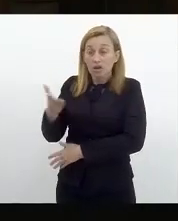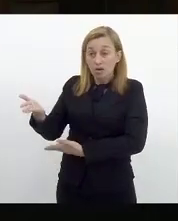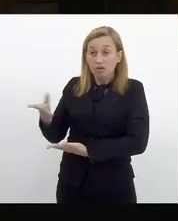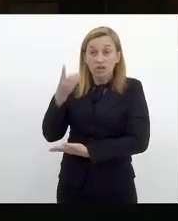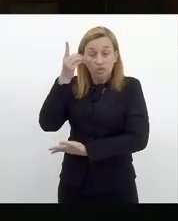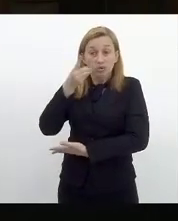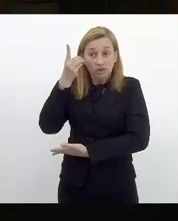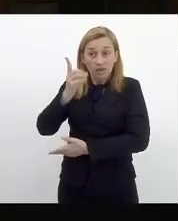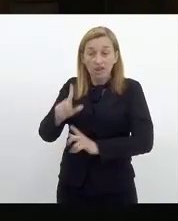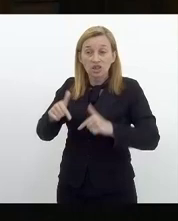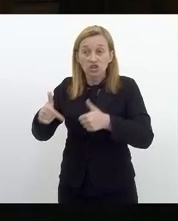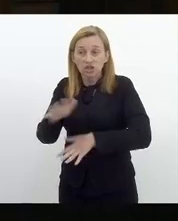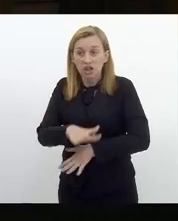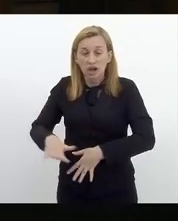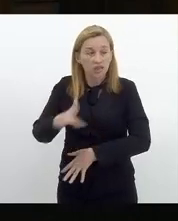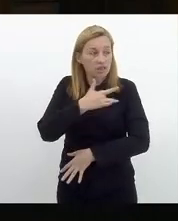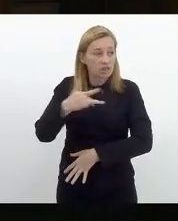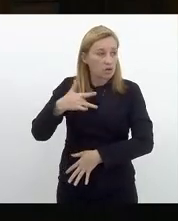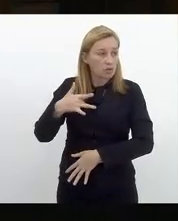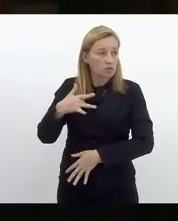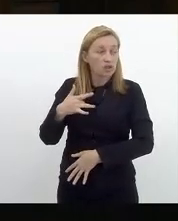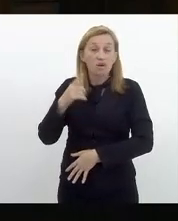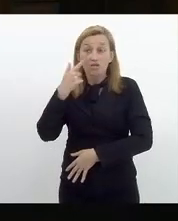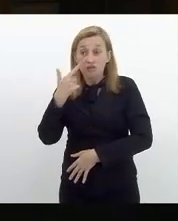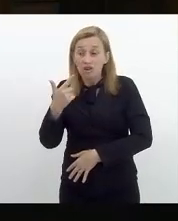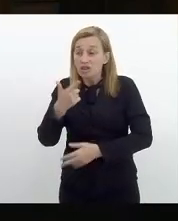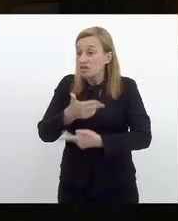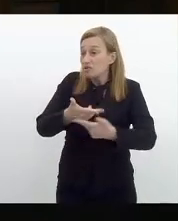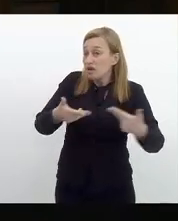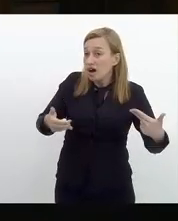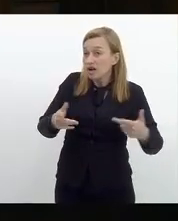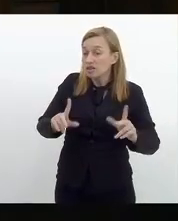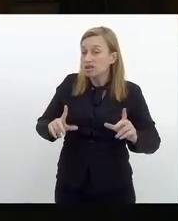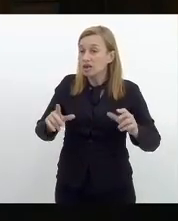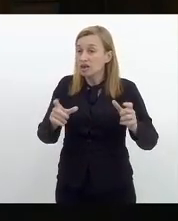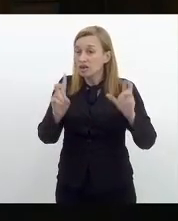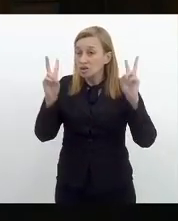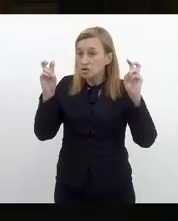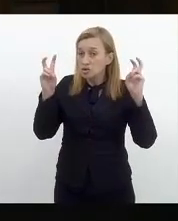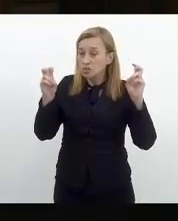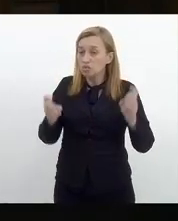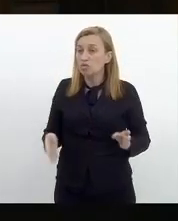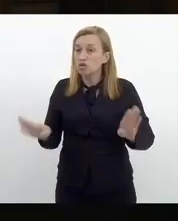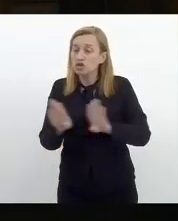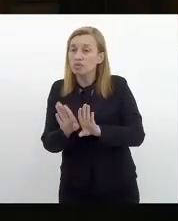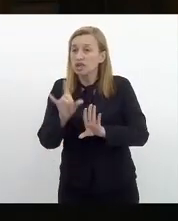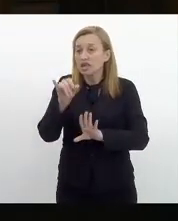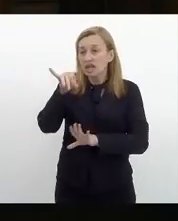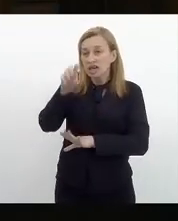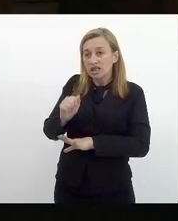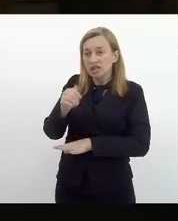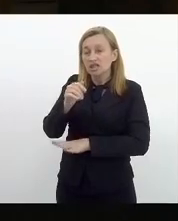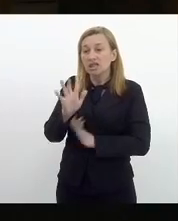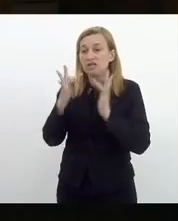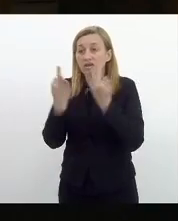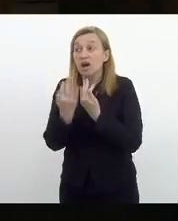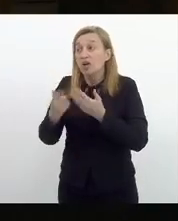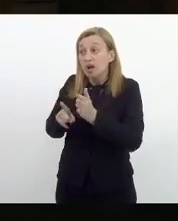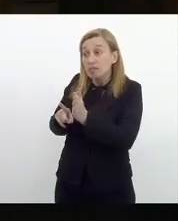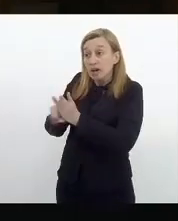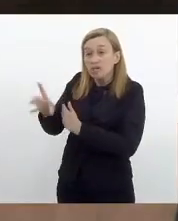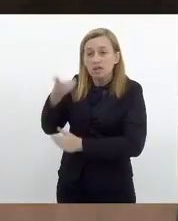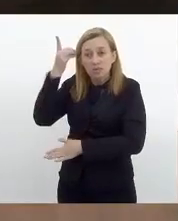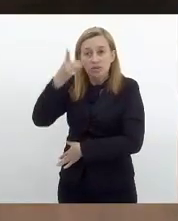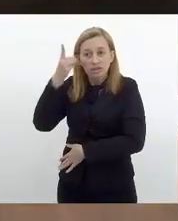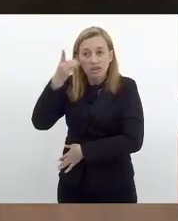muito atuante na área da saúde sabe ouvir diversos fechamentos de equipes de Clínica da Família Mas pergunta a deputada enfermeira